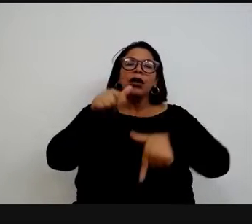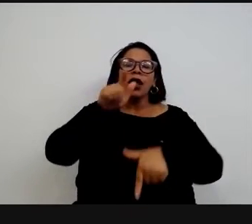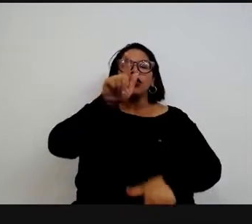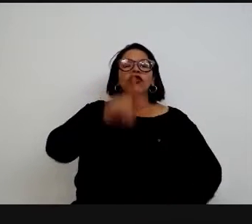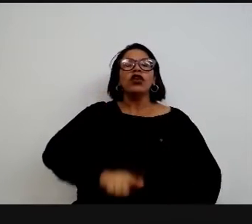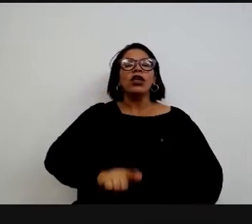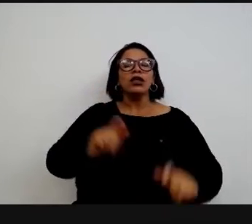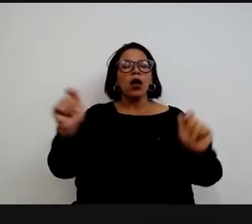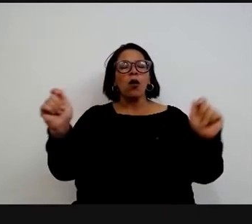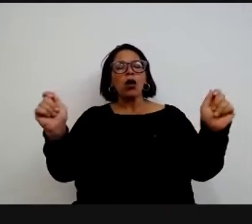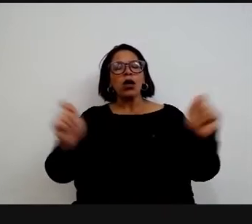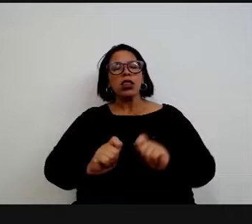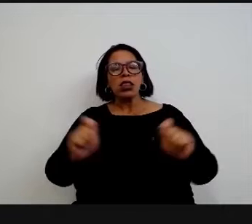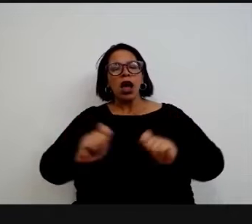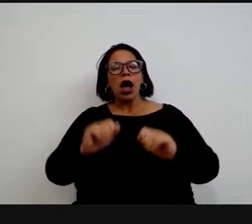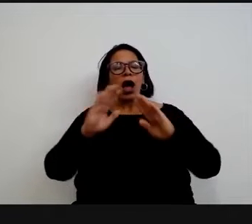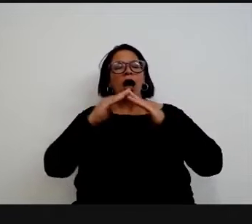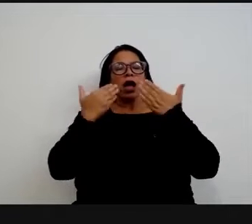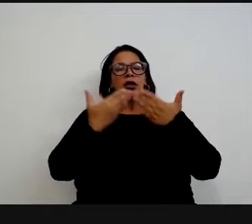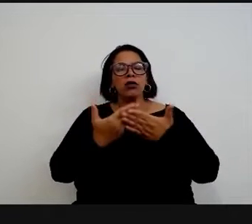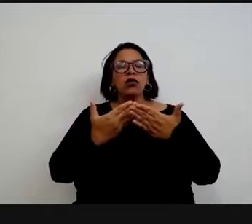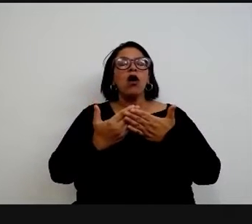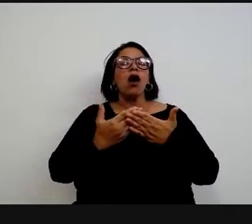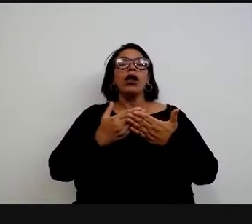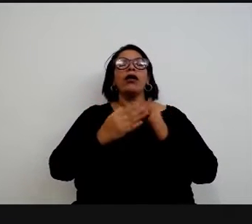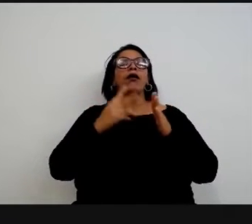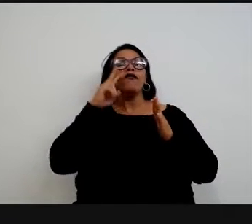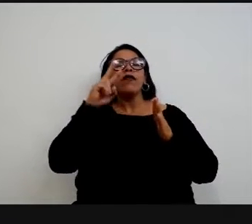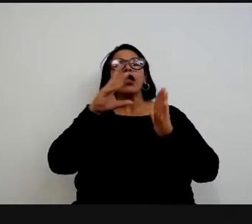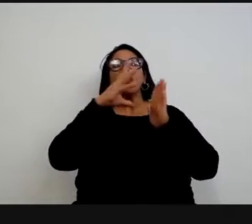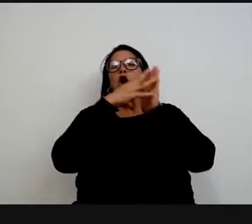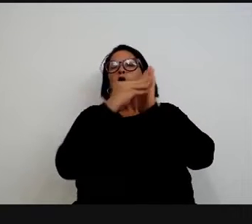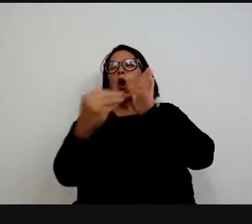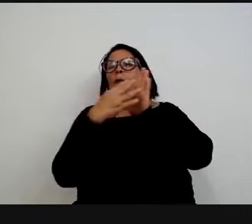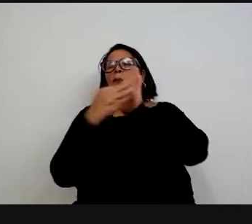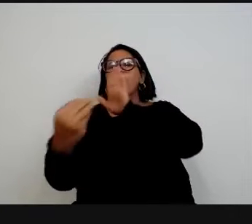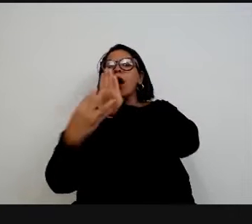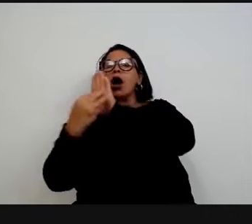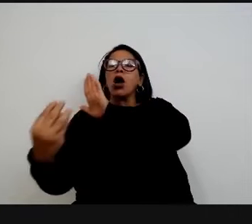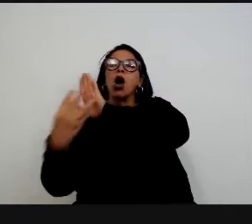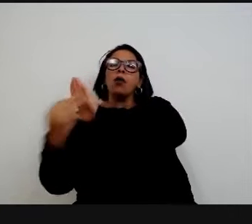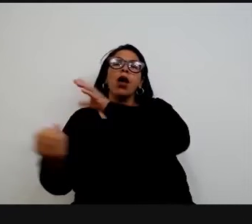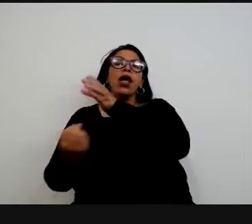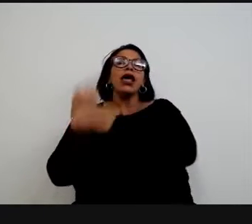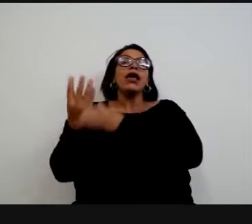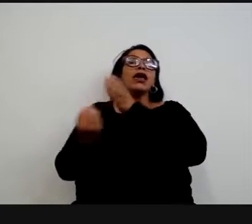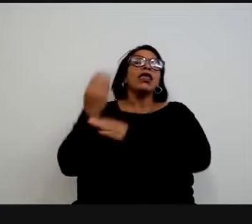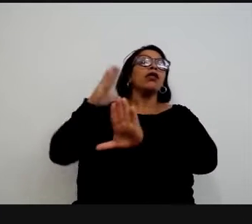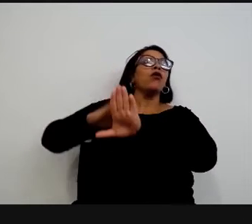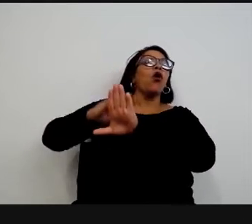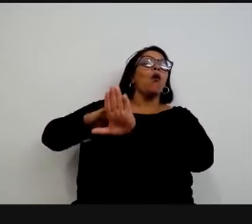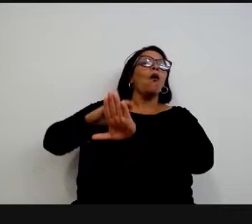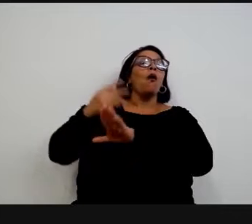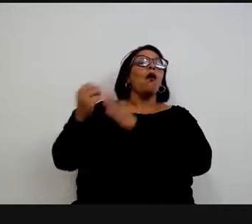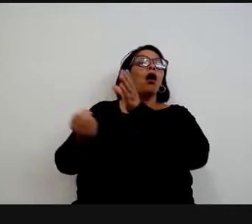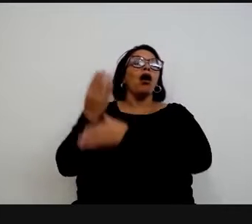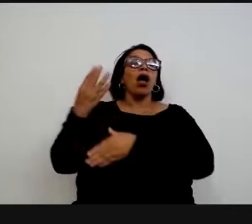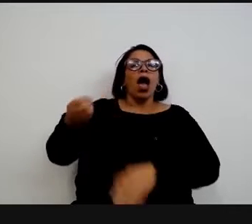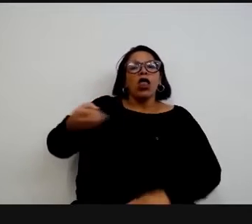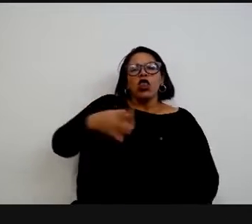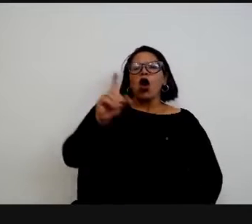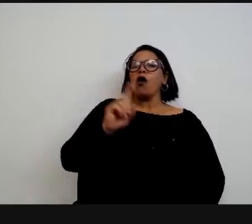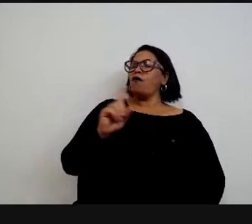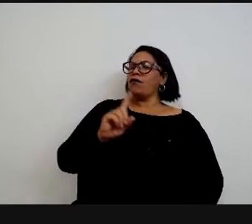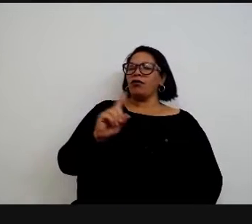competência ou aquele, mas as próprias escolas aprendendo com os modelos que foram sendo criados e criando os seus próprios modelos. Né? Não é novo